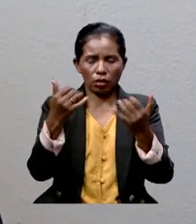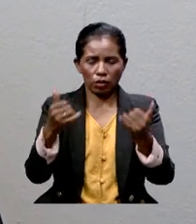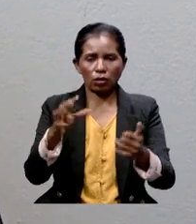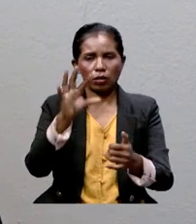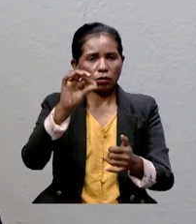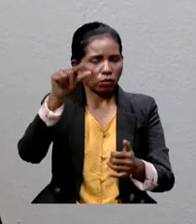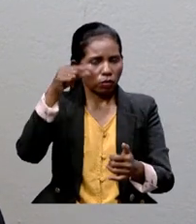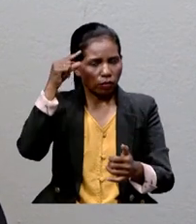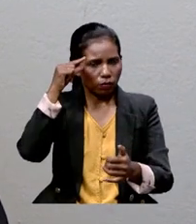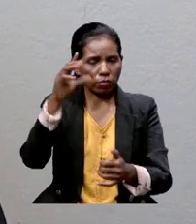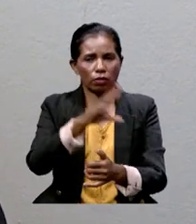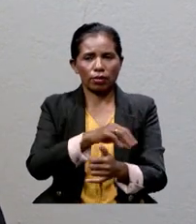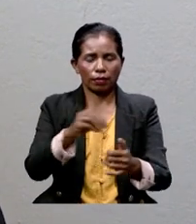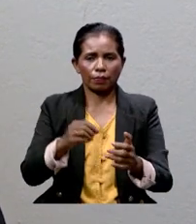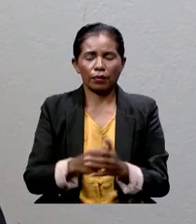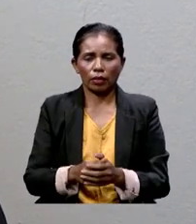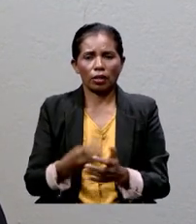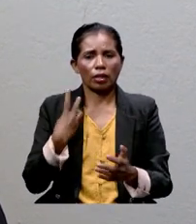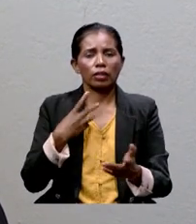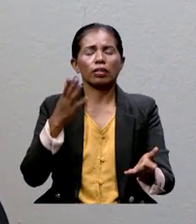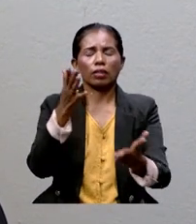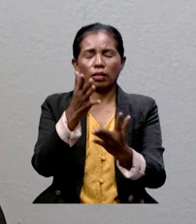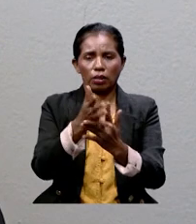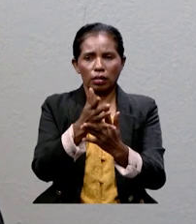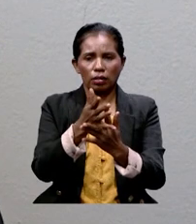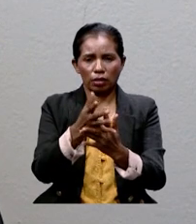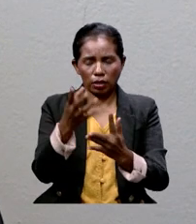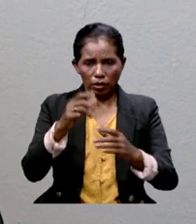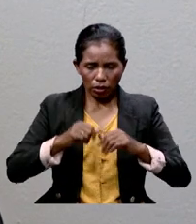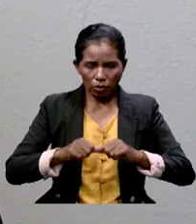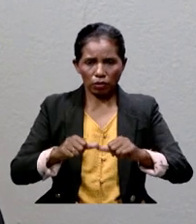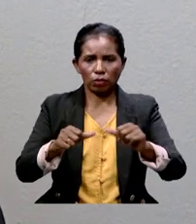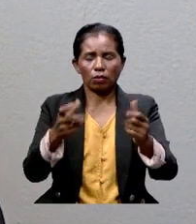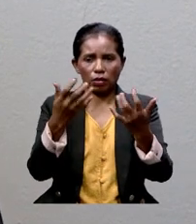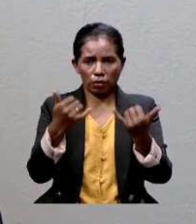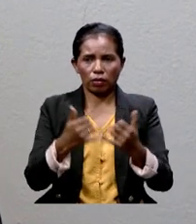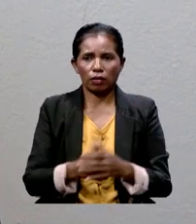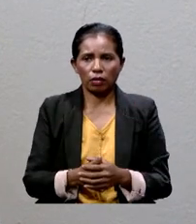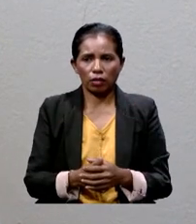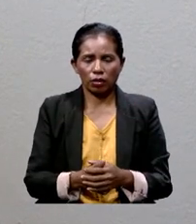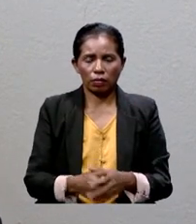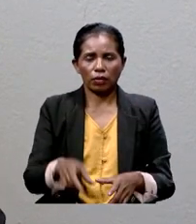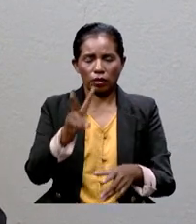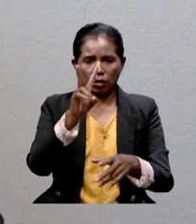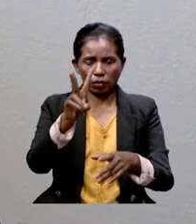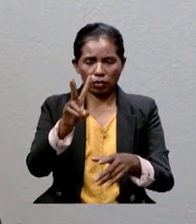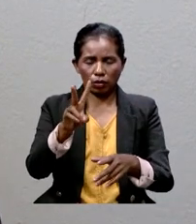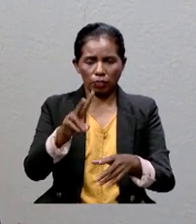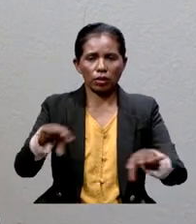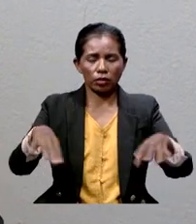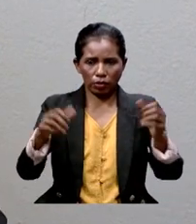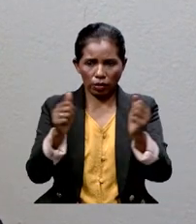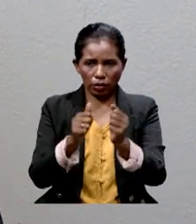governo constitucional e tama agora está lá da segunda fase da cooperação